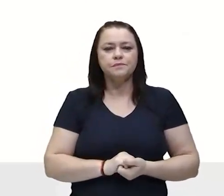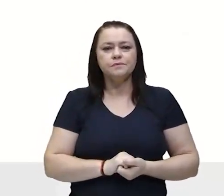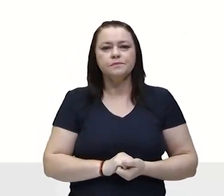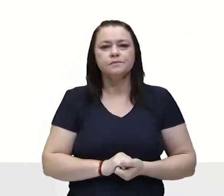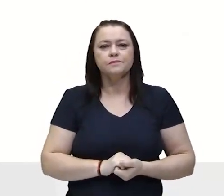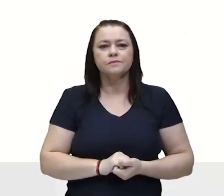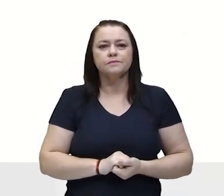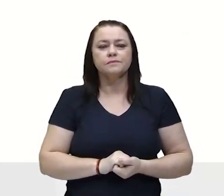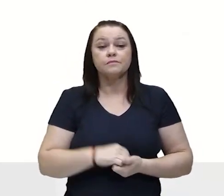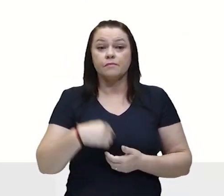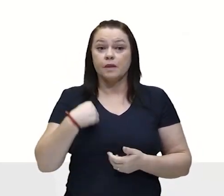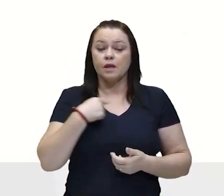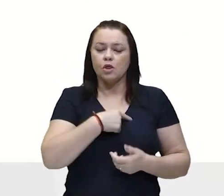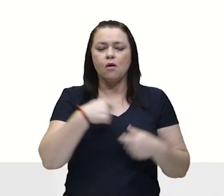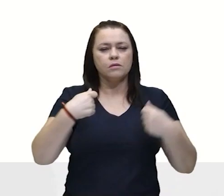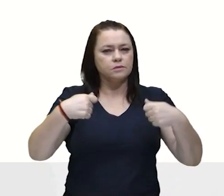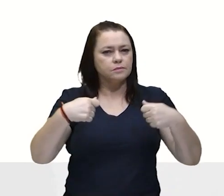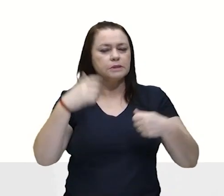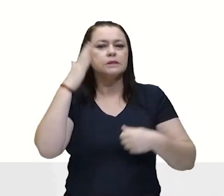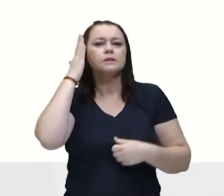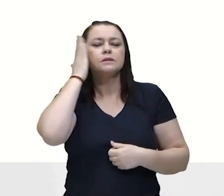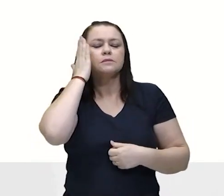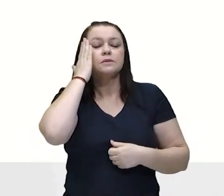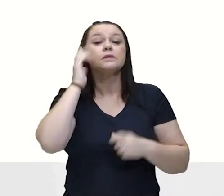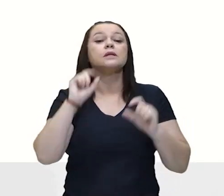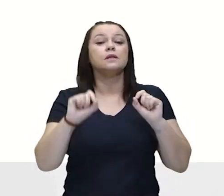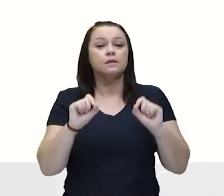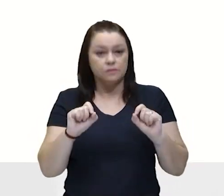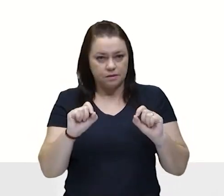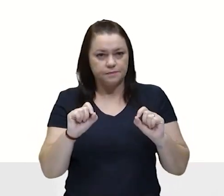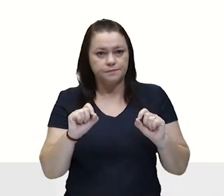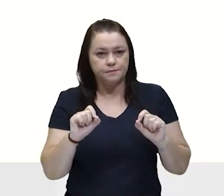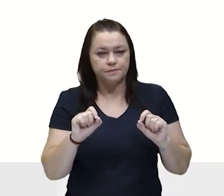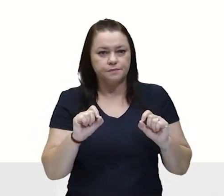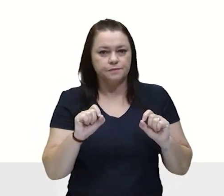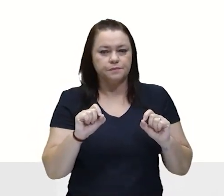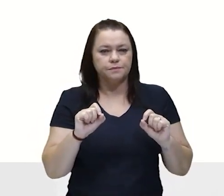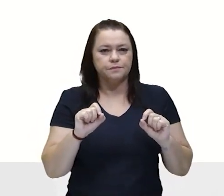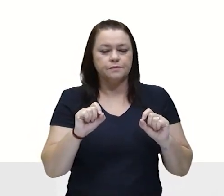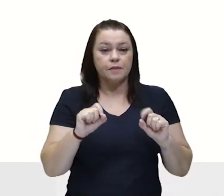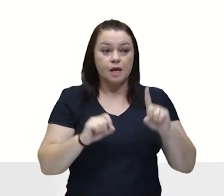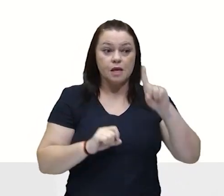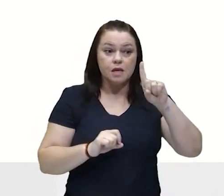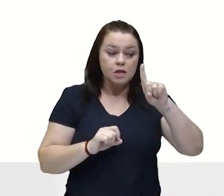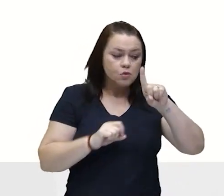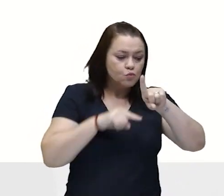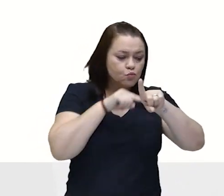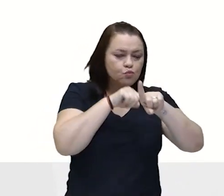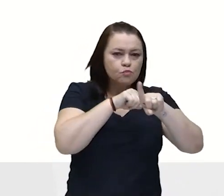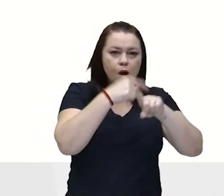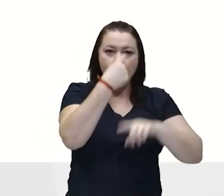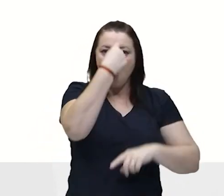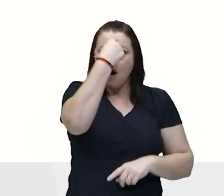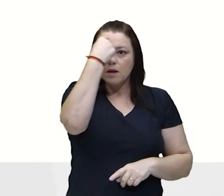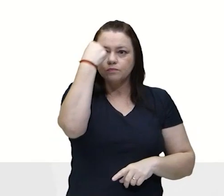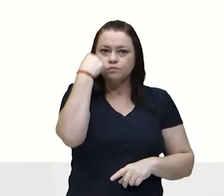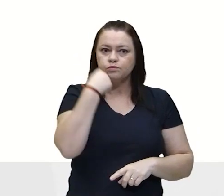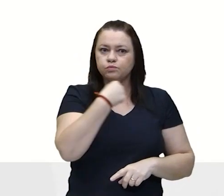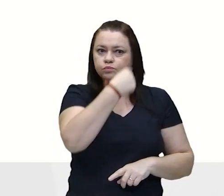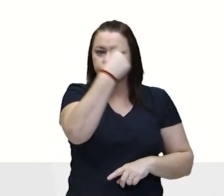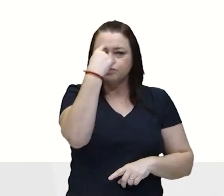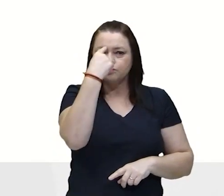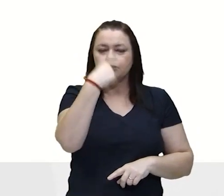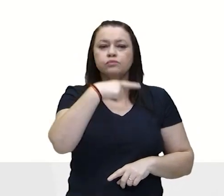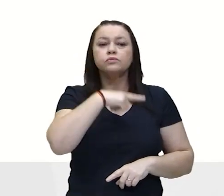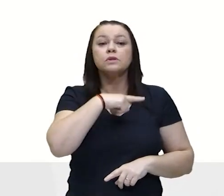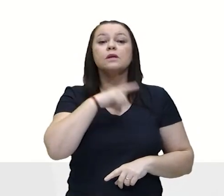Nós temos que entender o seguinte, que em 1 hora nós temos o